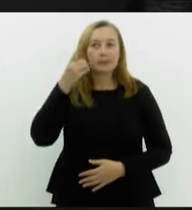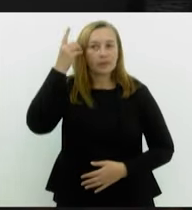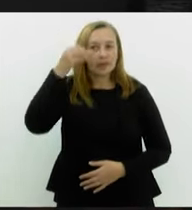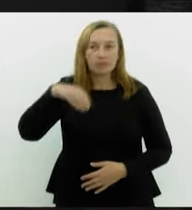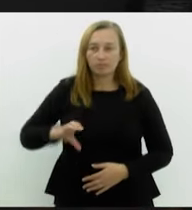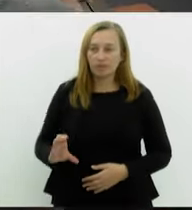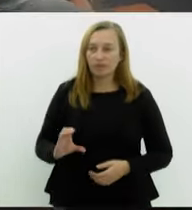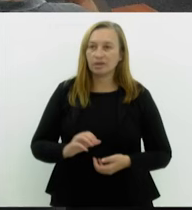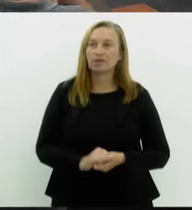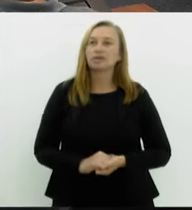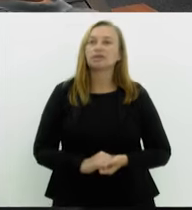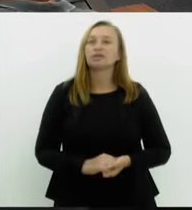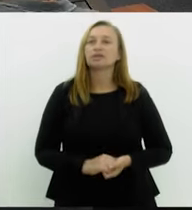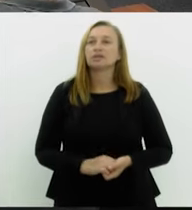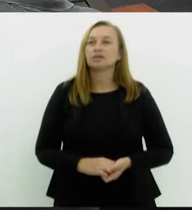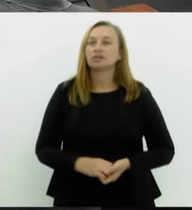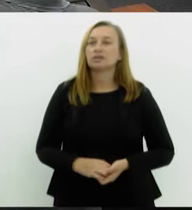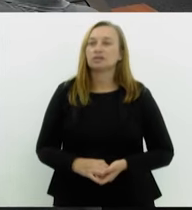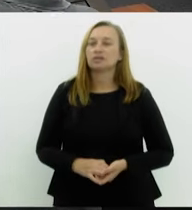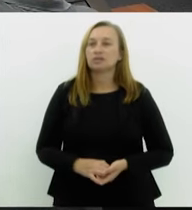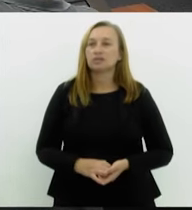Mink.